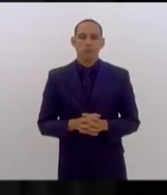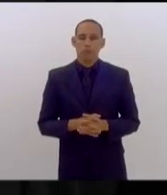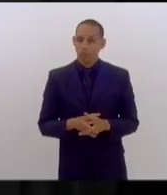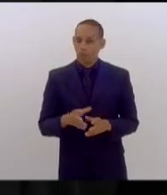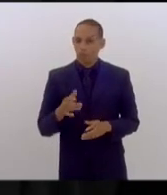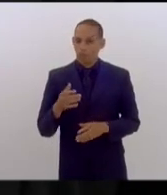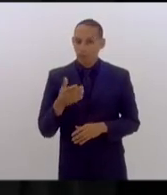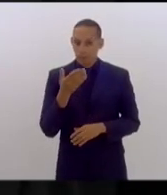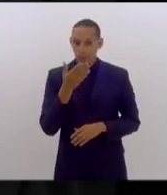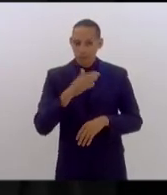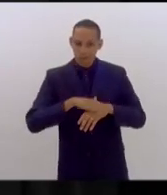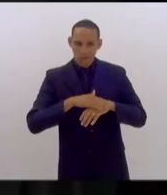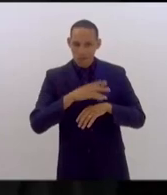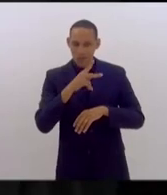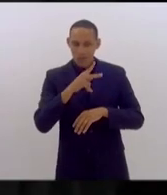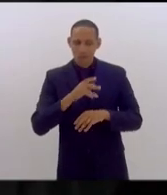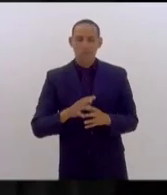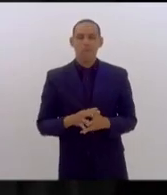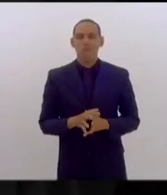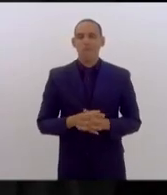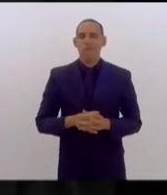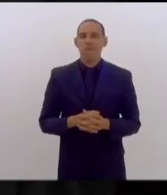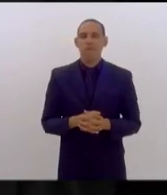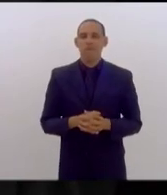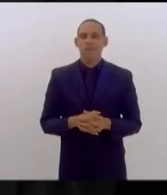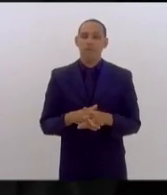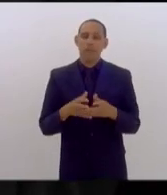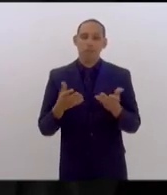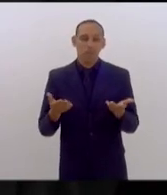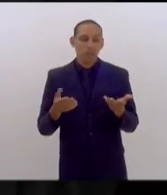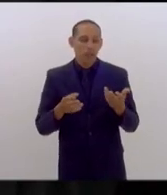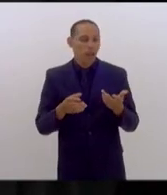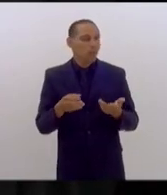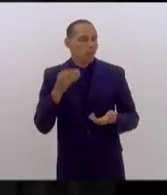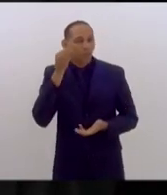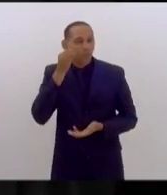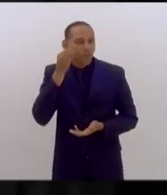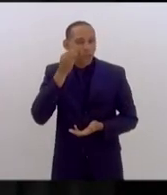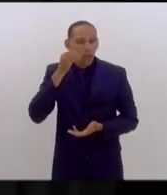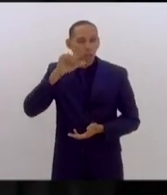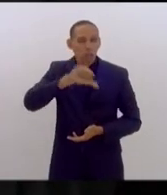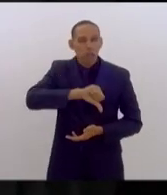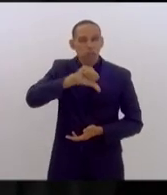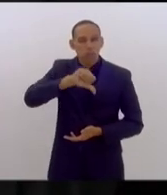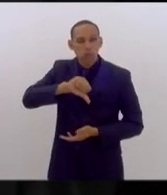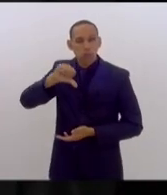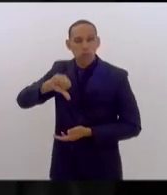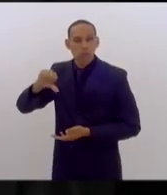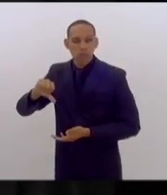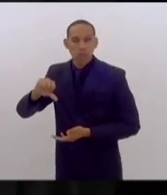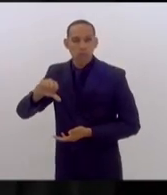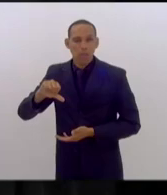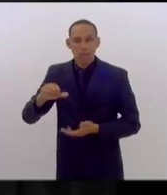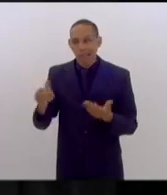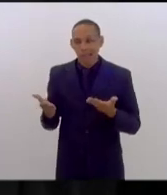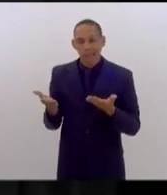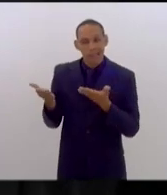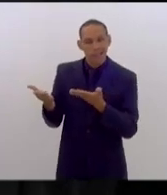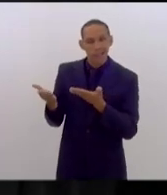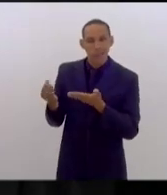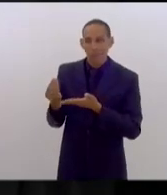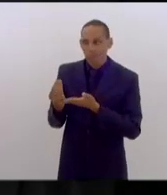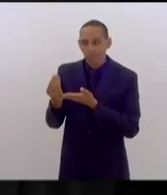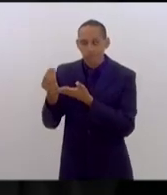sua caneta diante da fracassada experiência com a presente concessão